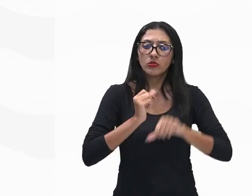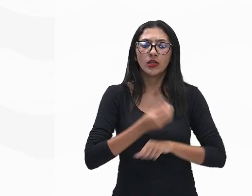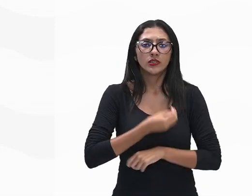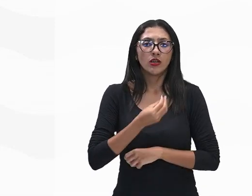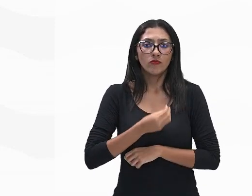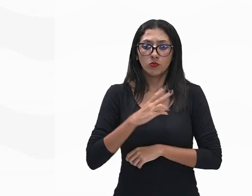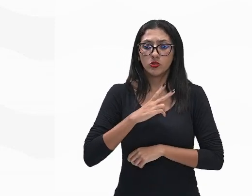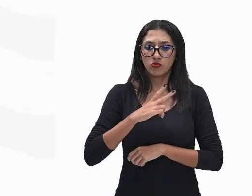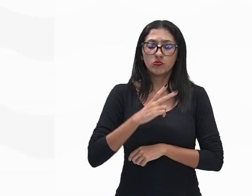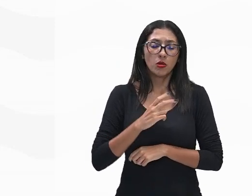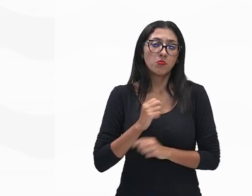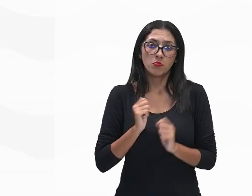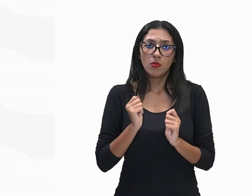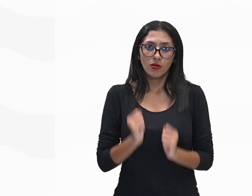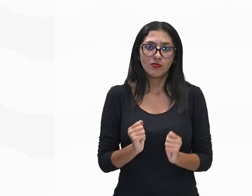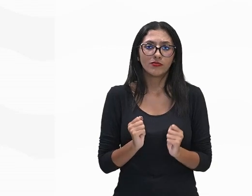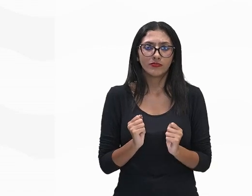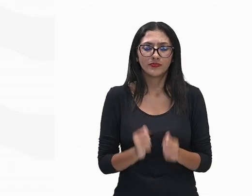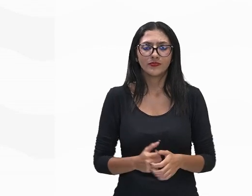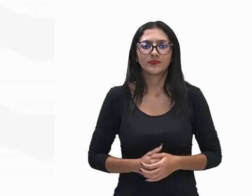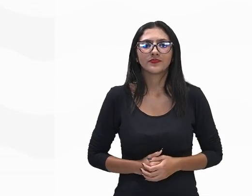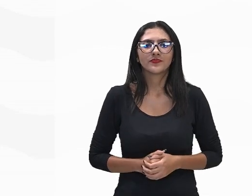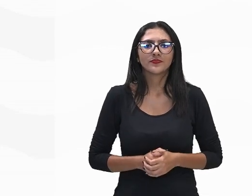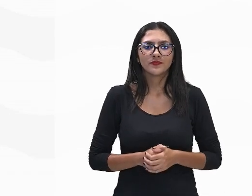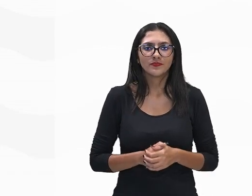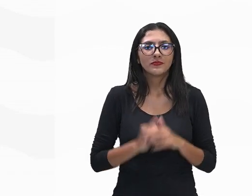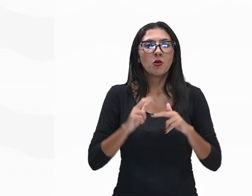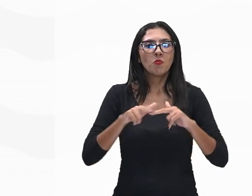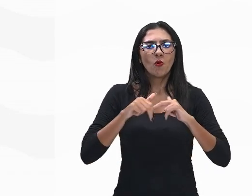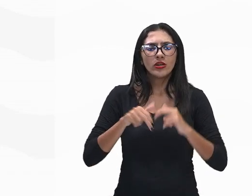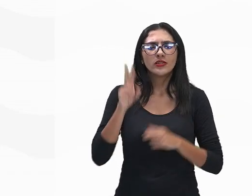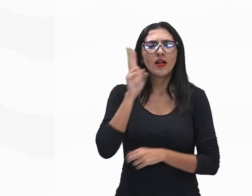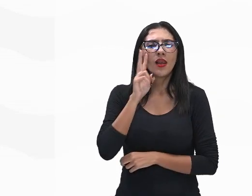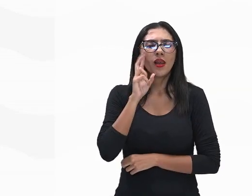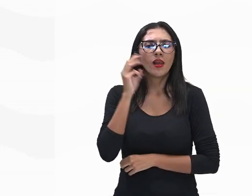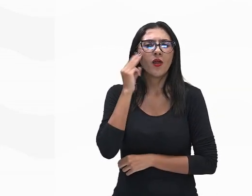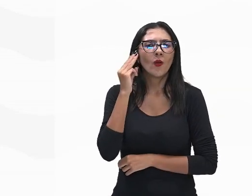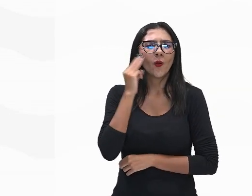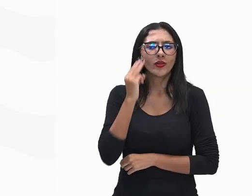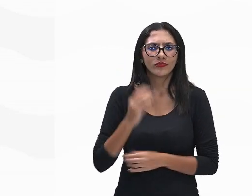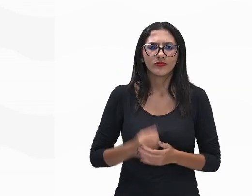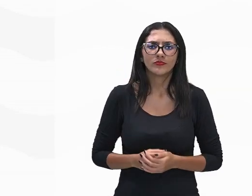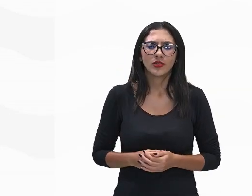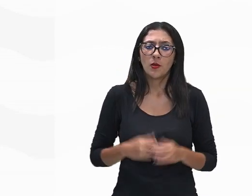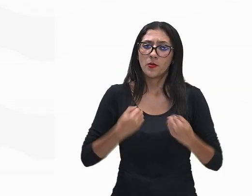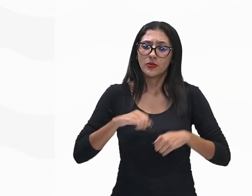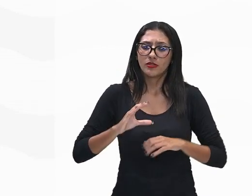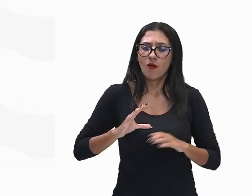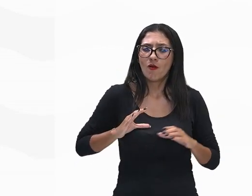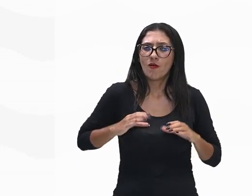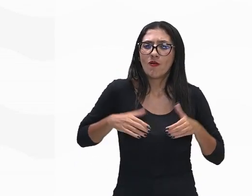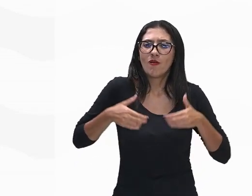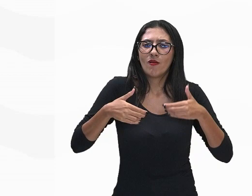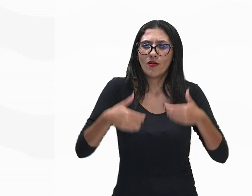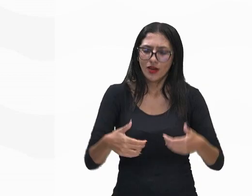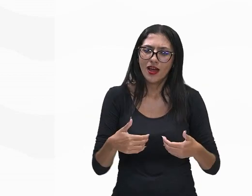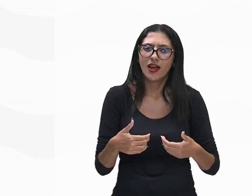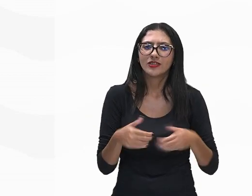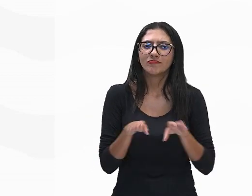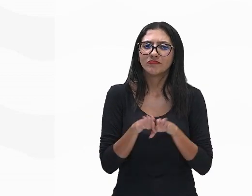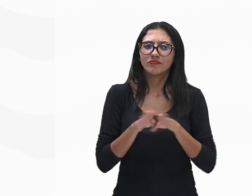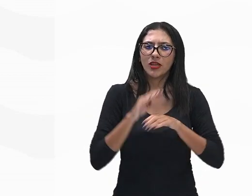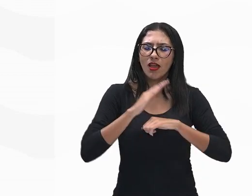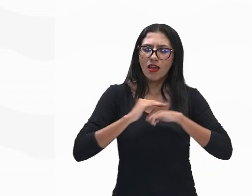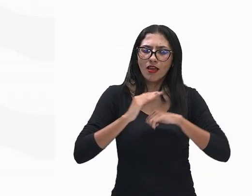E olha só, portanto, lembre-se sempre de ser corajoso, gentil